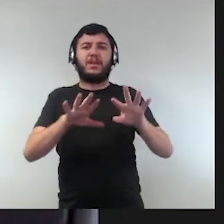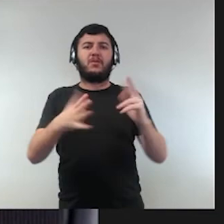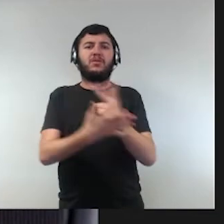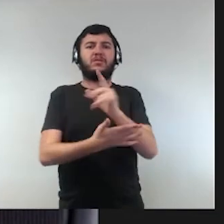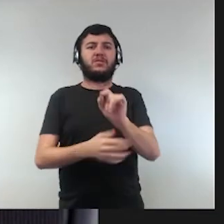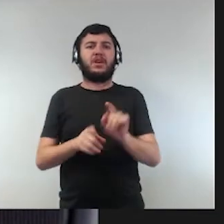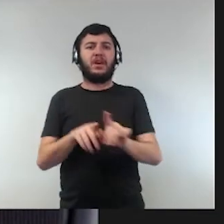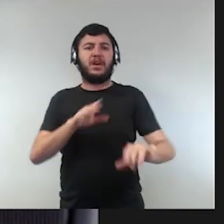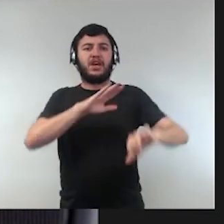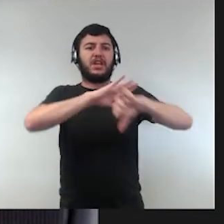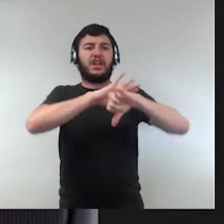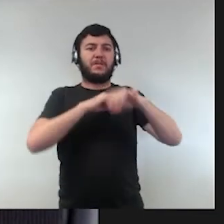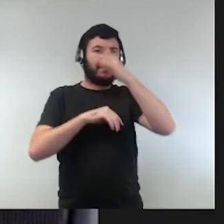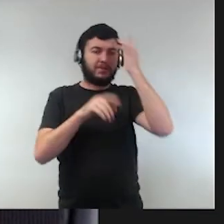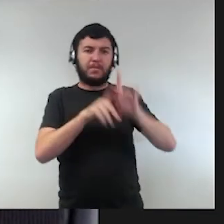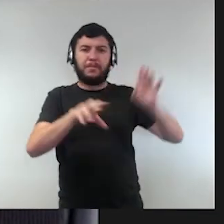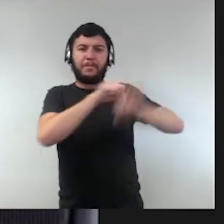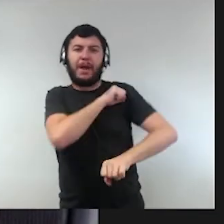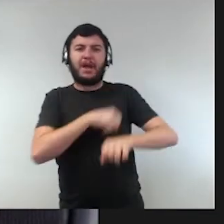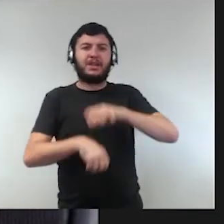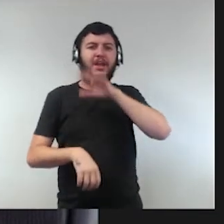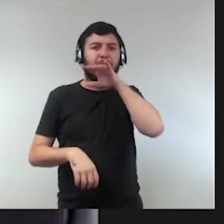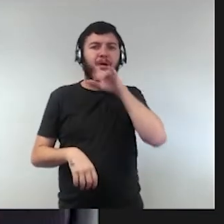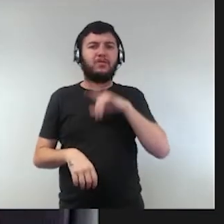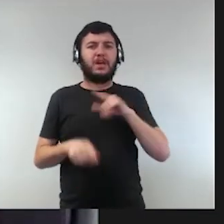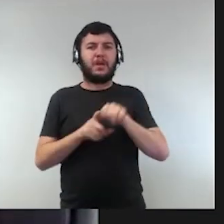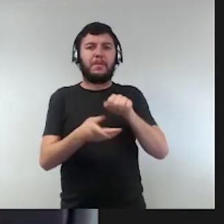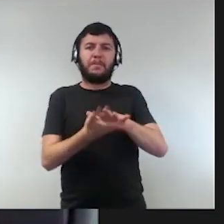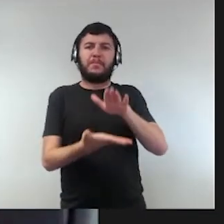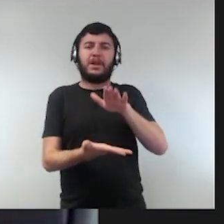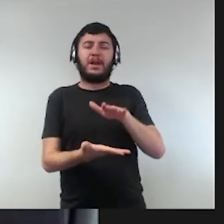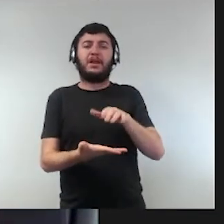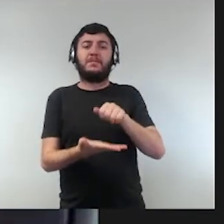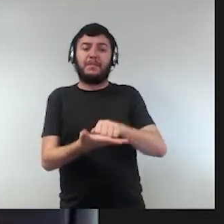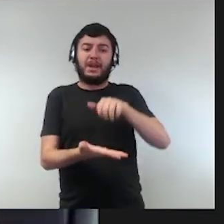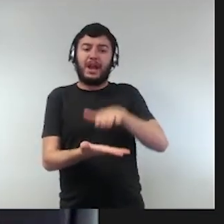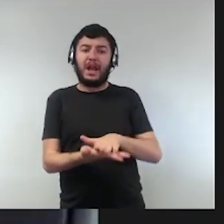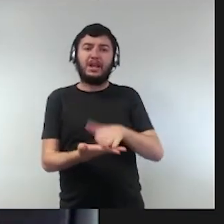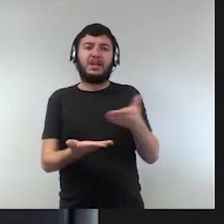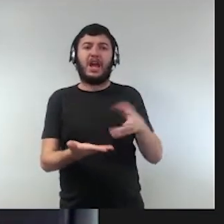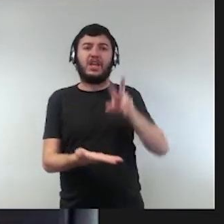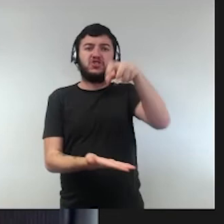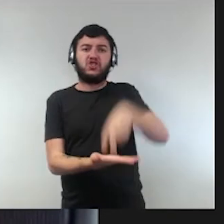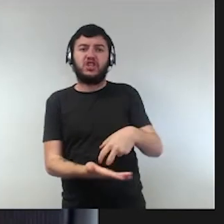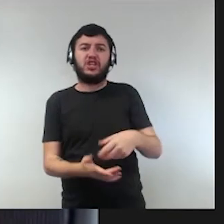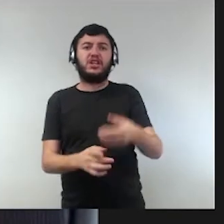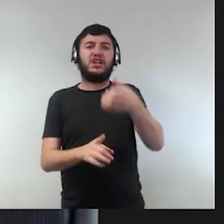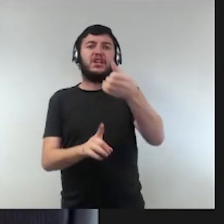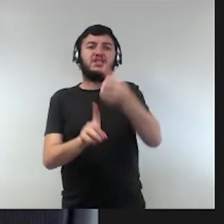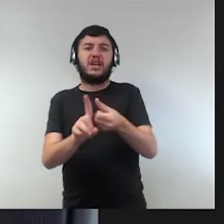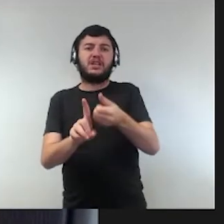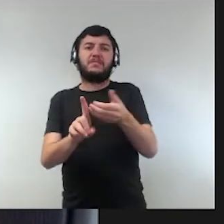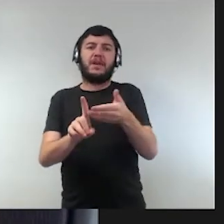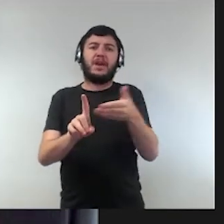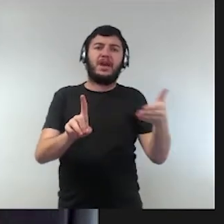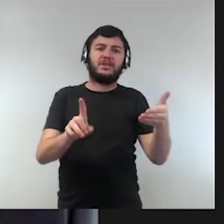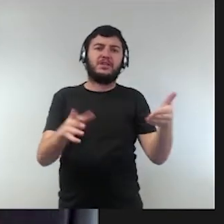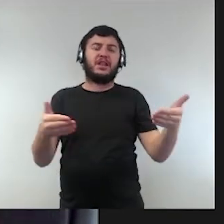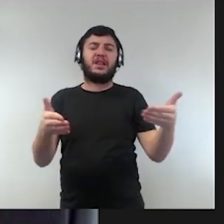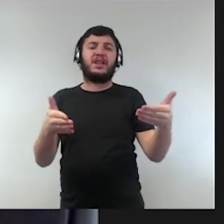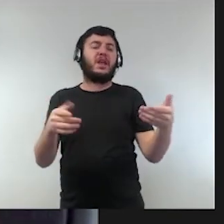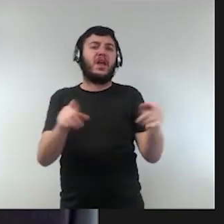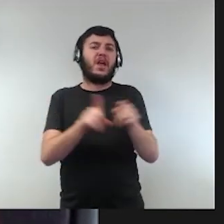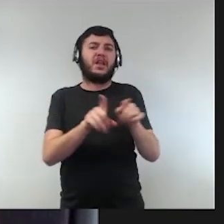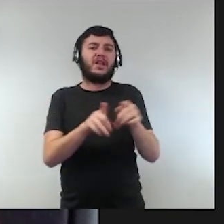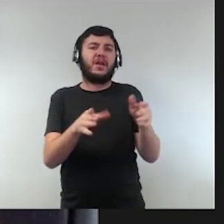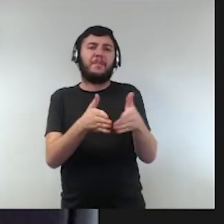um animal tem uma pena de 3 meses a 1 ano. A pessoa sequer vai presa. Então, é preciso mudança nesse sentido? Claro, óbvio que